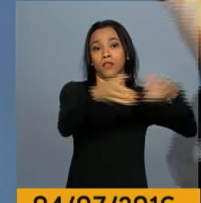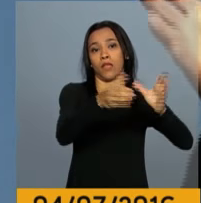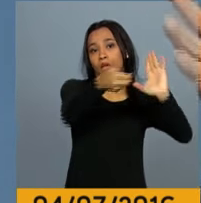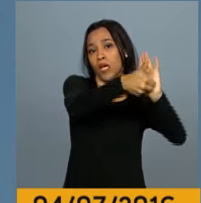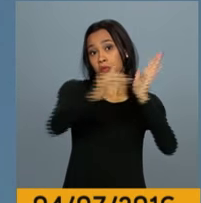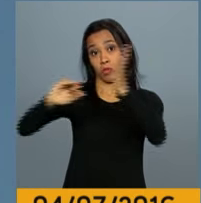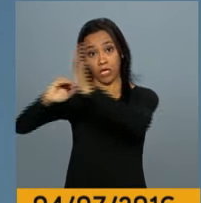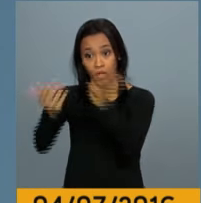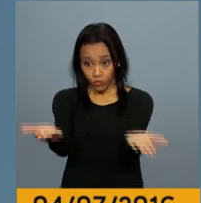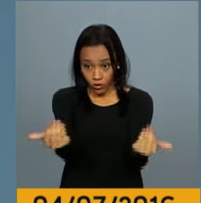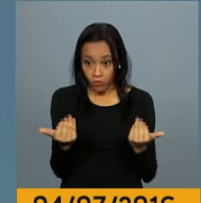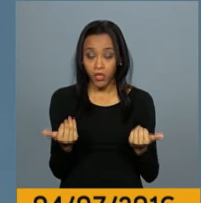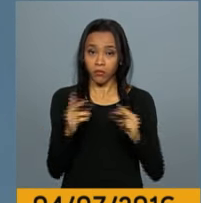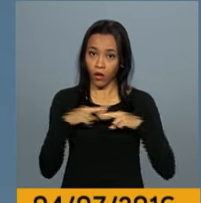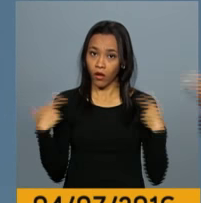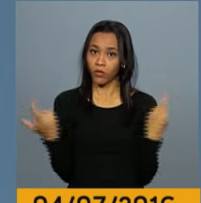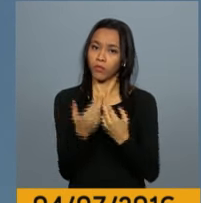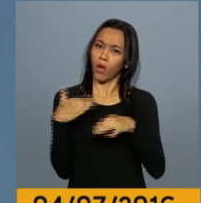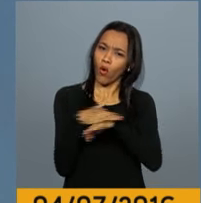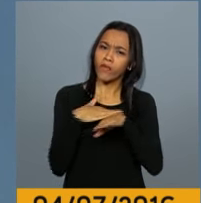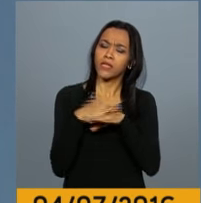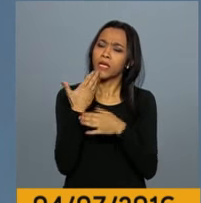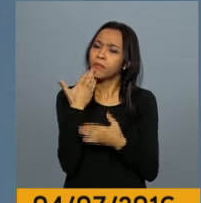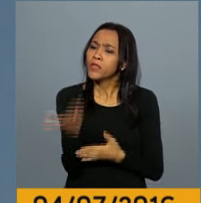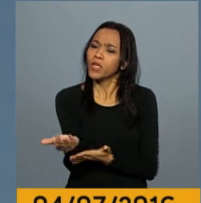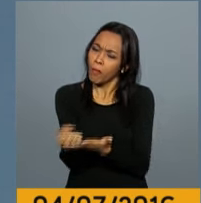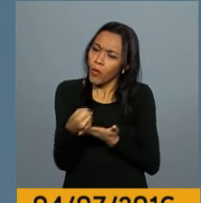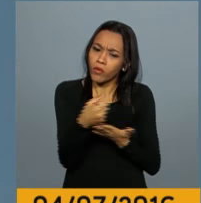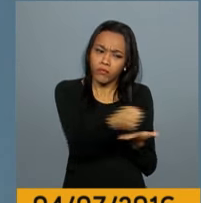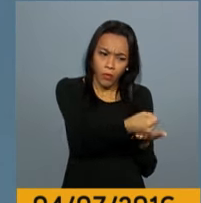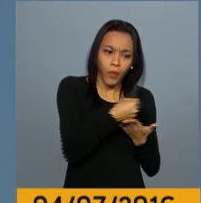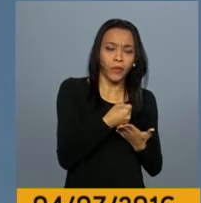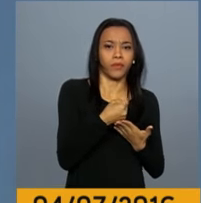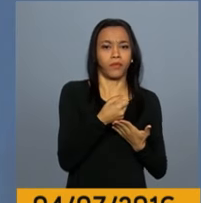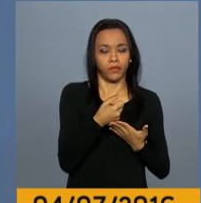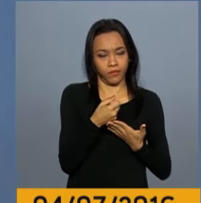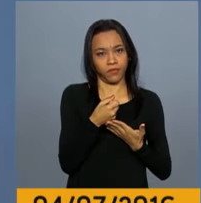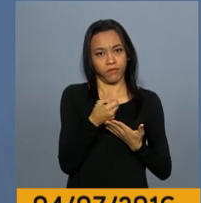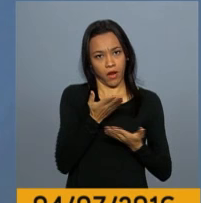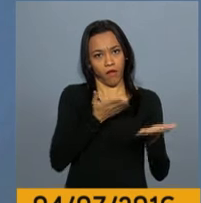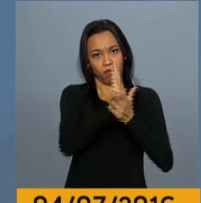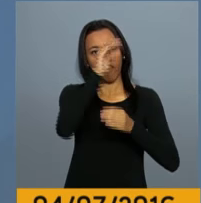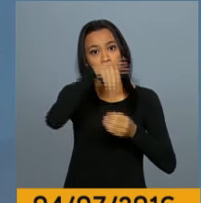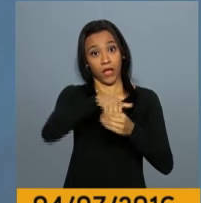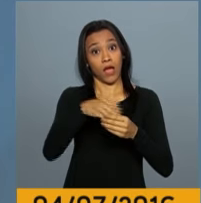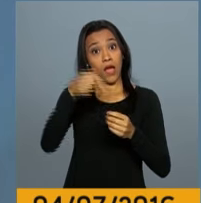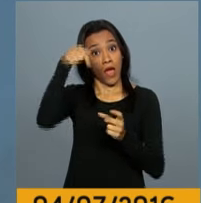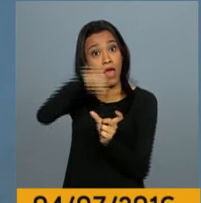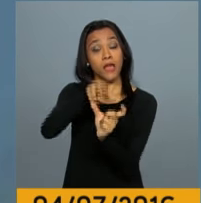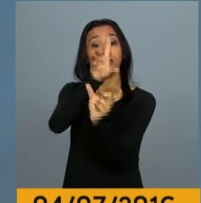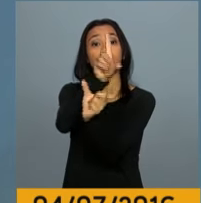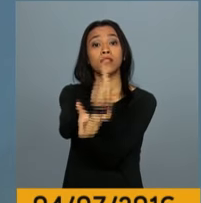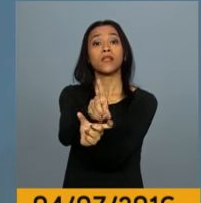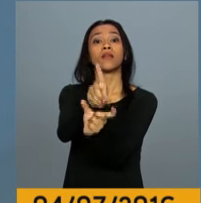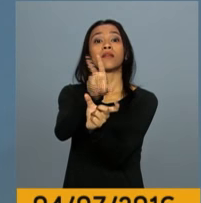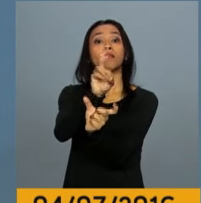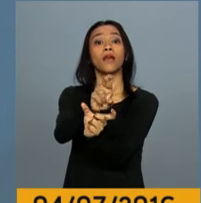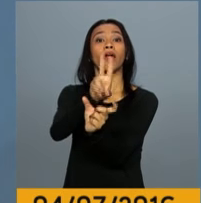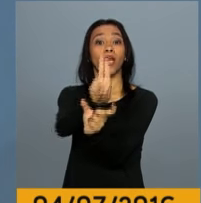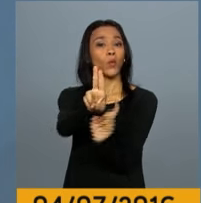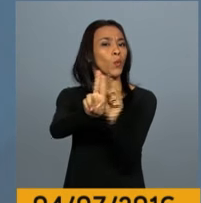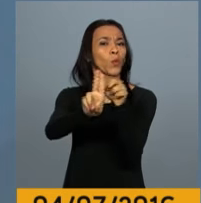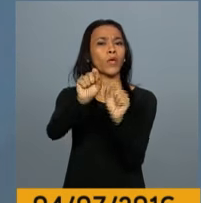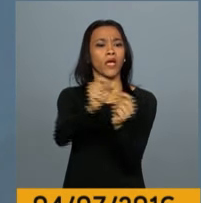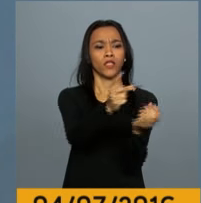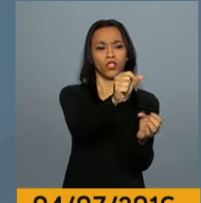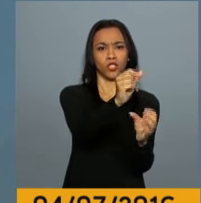a situação em que estávamos e pedir o apoio. Muito bem, essa DRU, desvinculação das receitas da União,